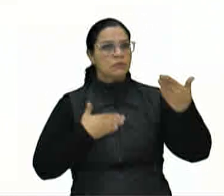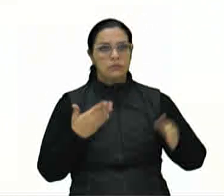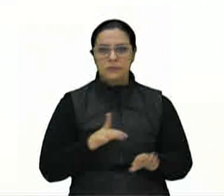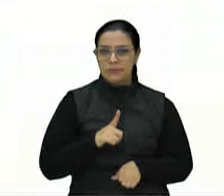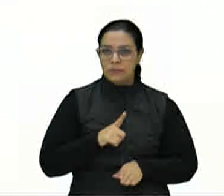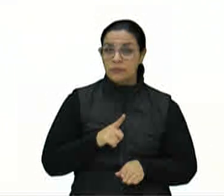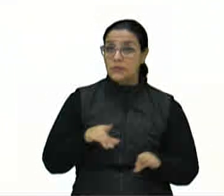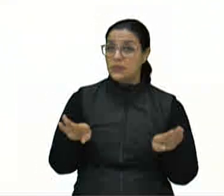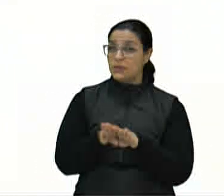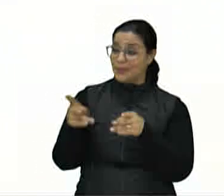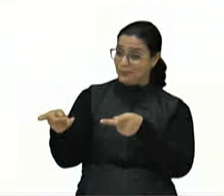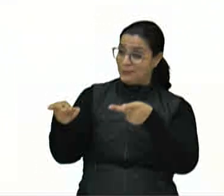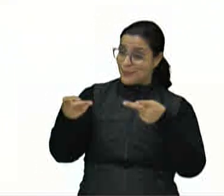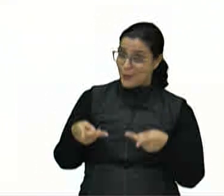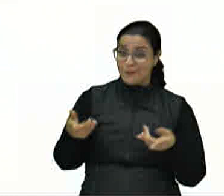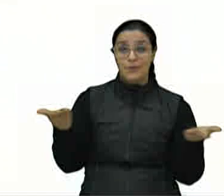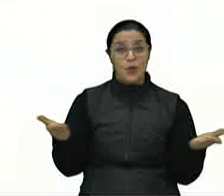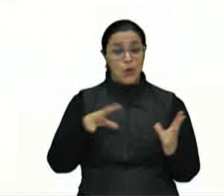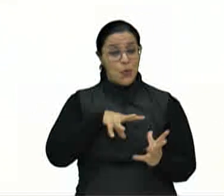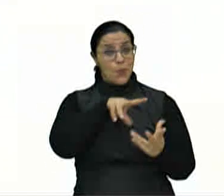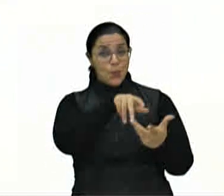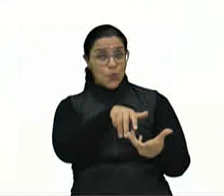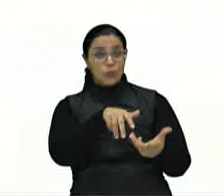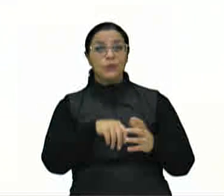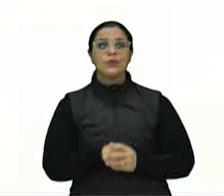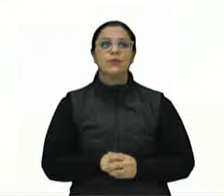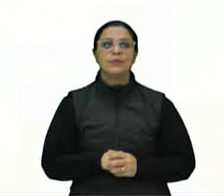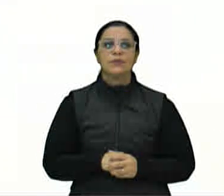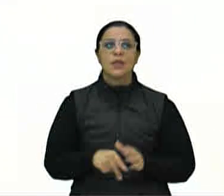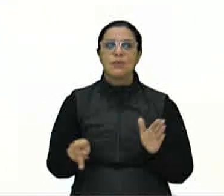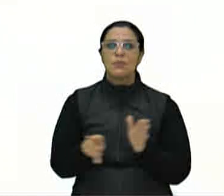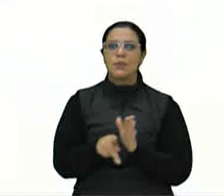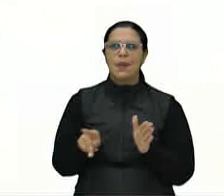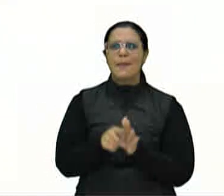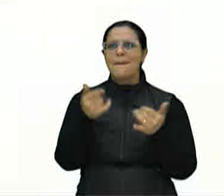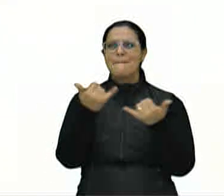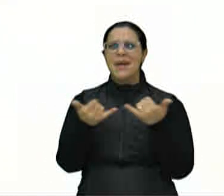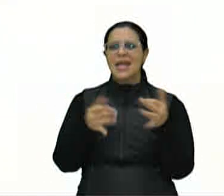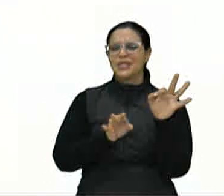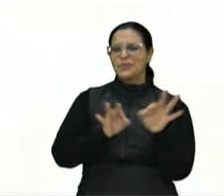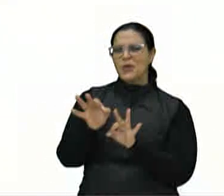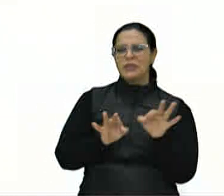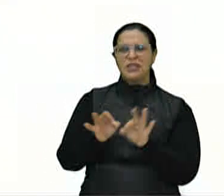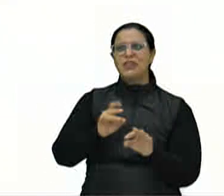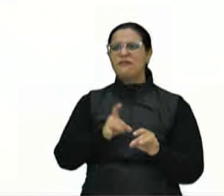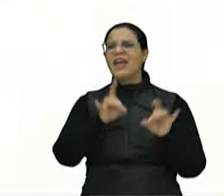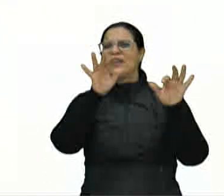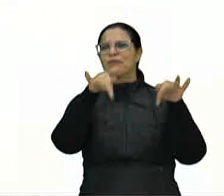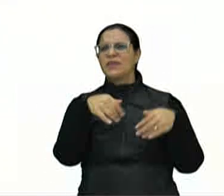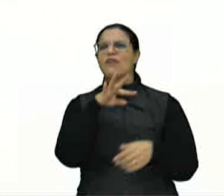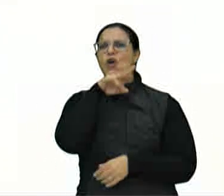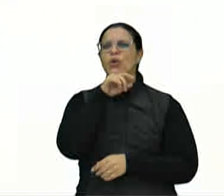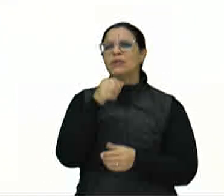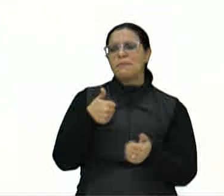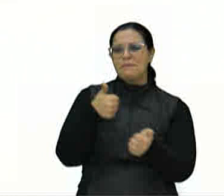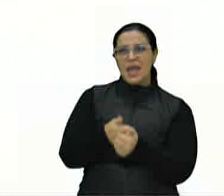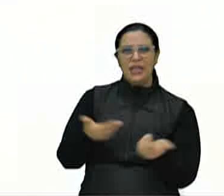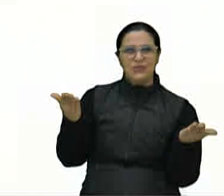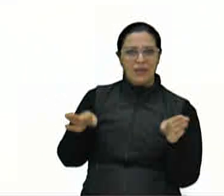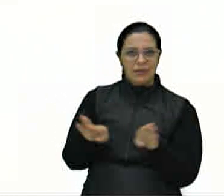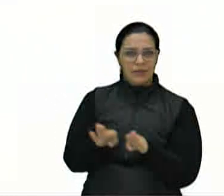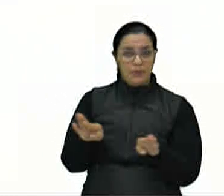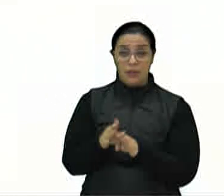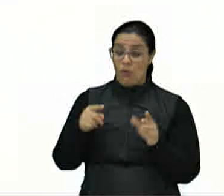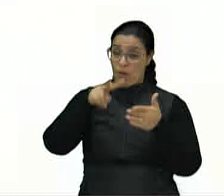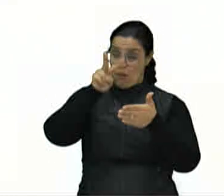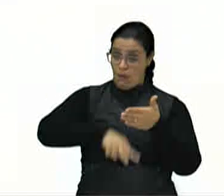assustadora. Bem-vindo ao mundo do quê? Da obsolescência planejada. Obsolescência planejada, olha que interessante. A partir então